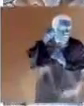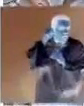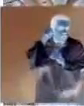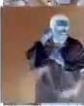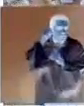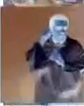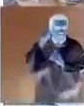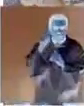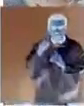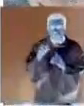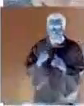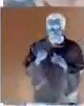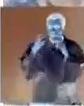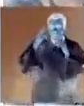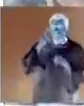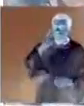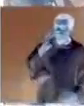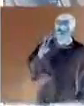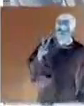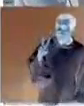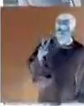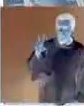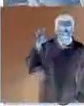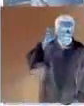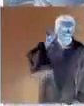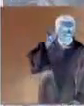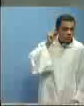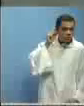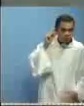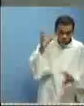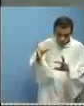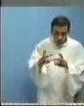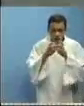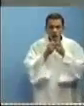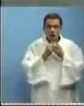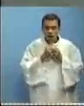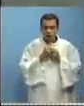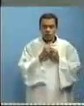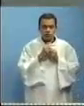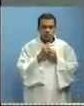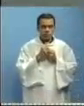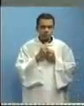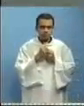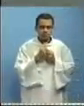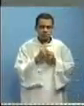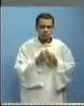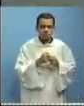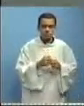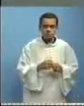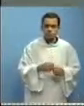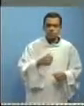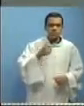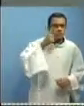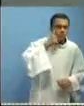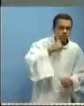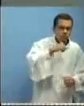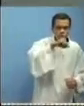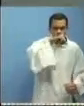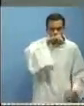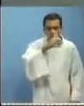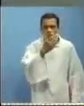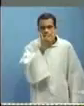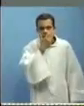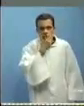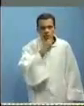Quer ouvir, escutar Pais Agora é os senhores e as senhoras Não irriteis